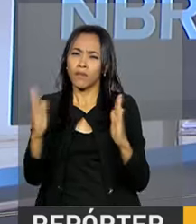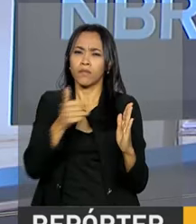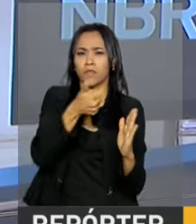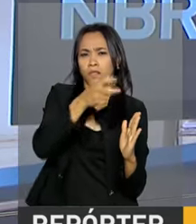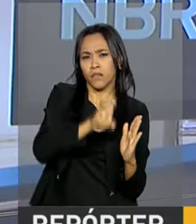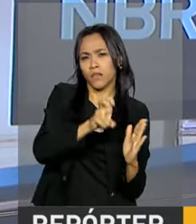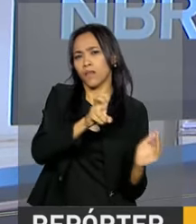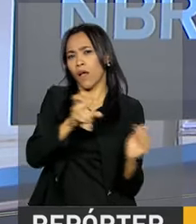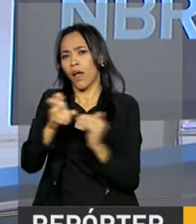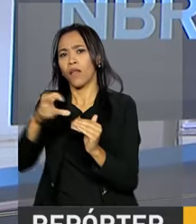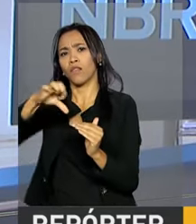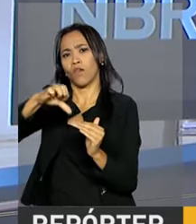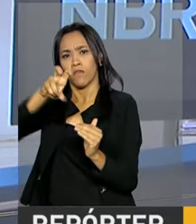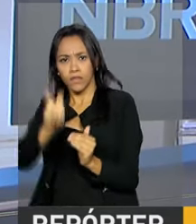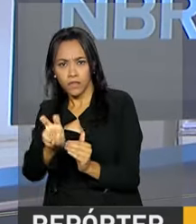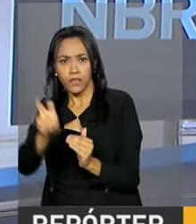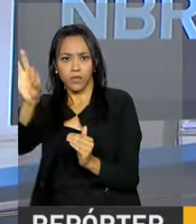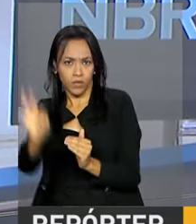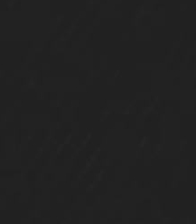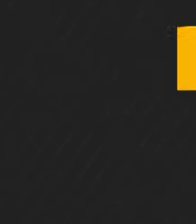15 a